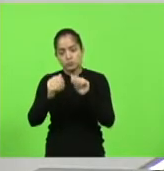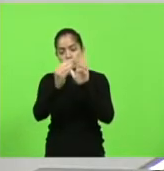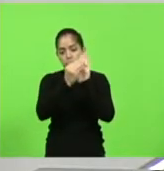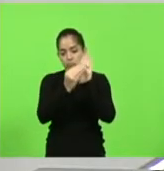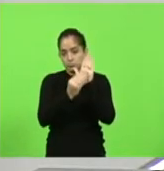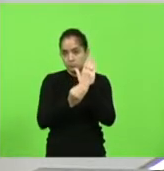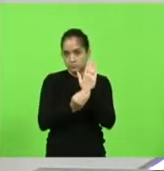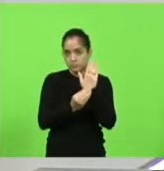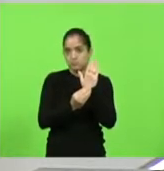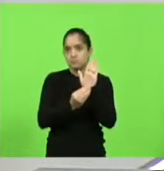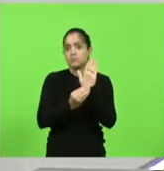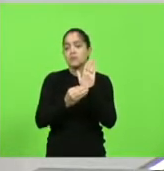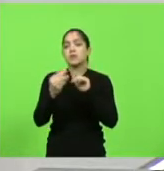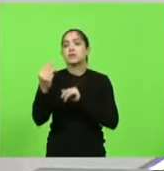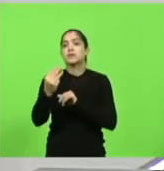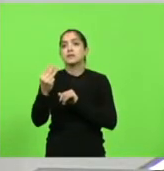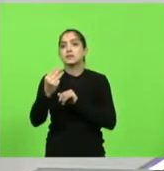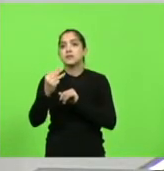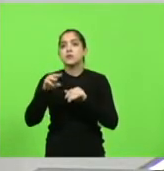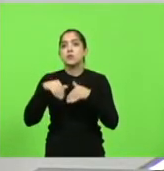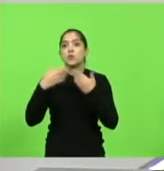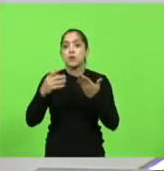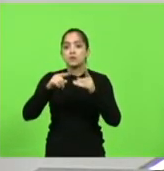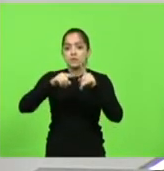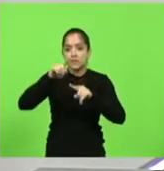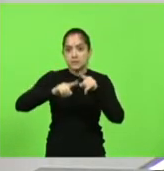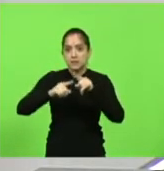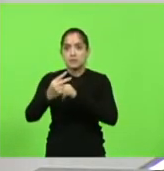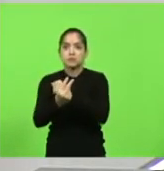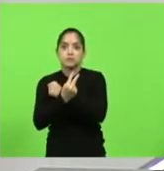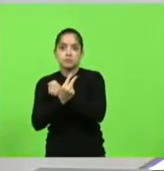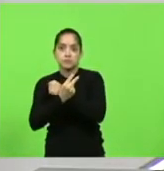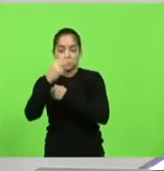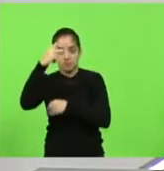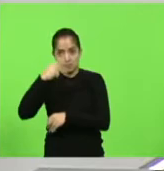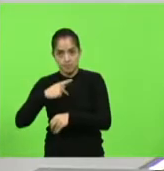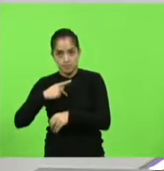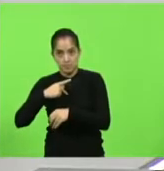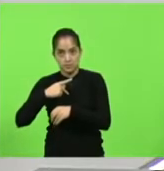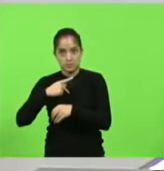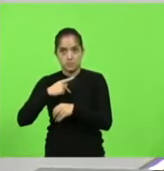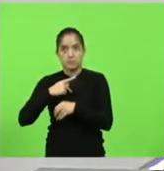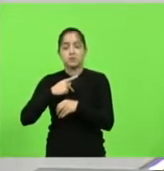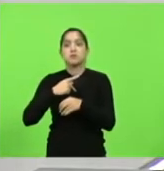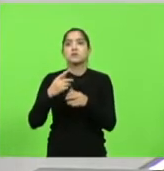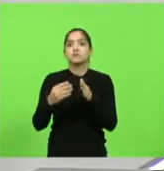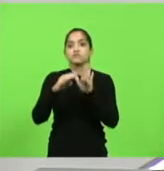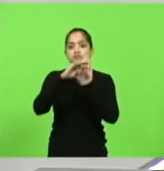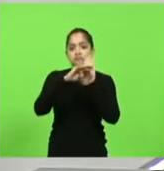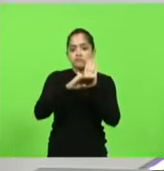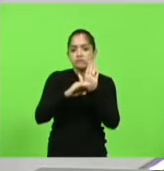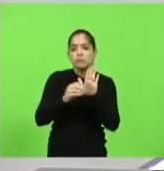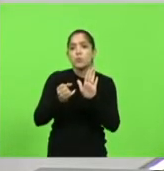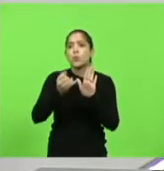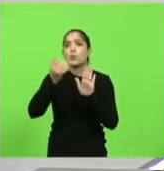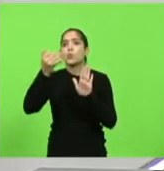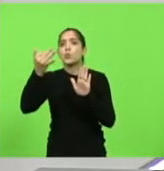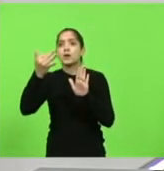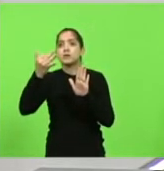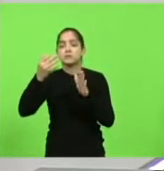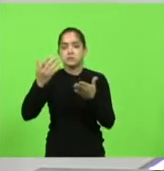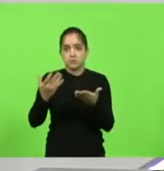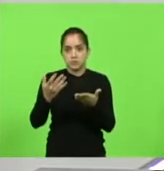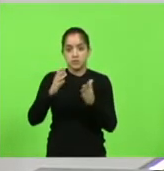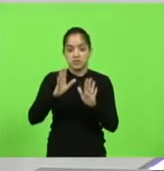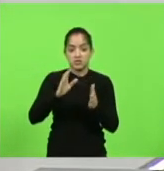individual. Terceiro, quais os equipamentos de proteção individual com as respectivas quantidades que já